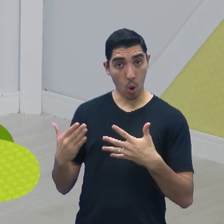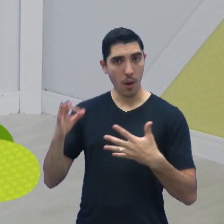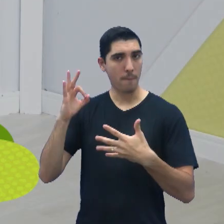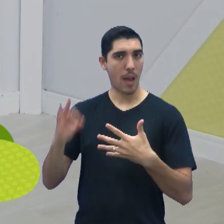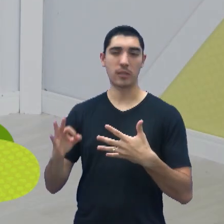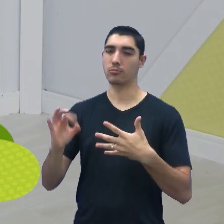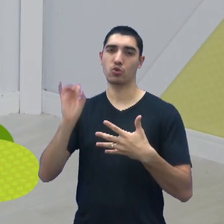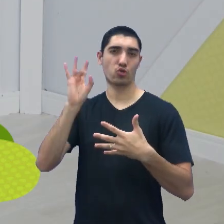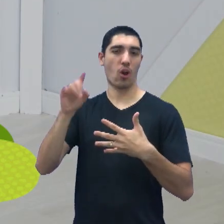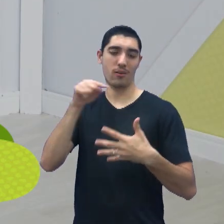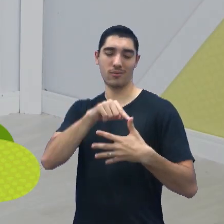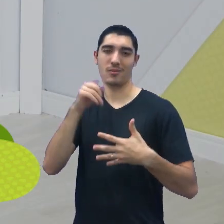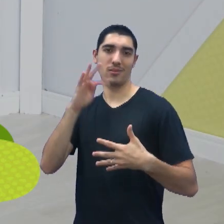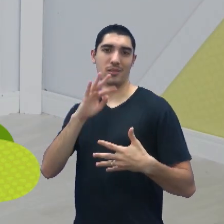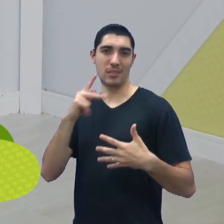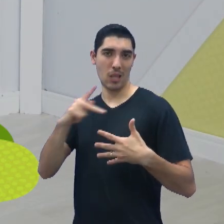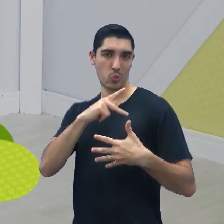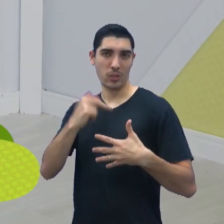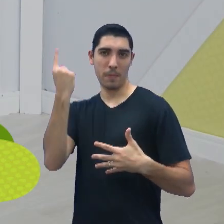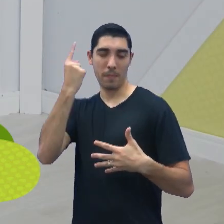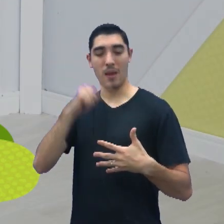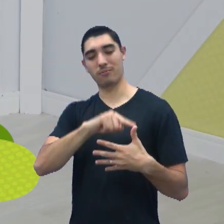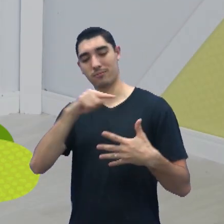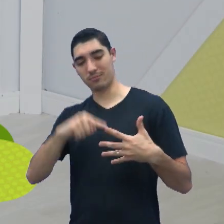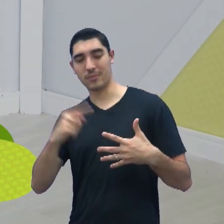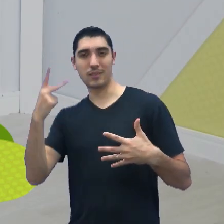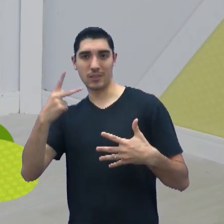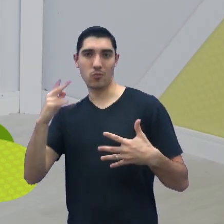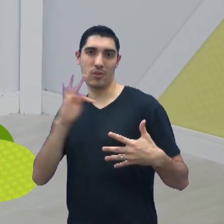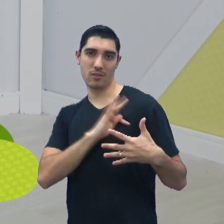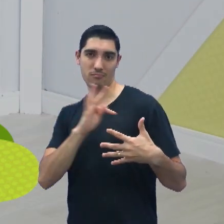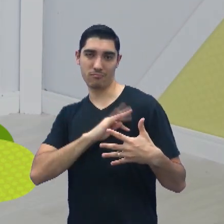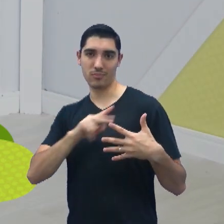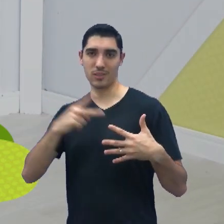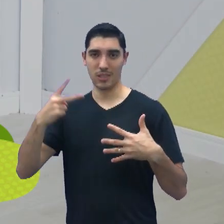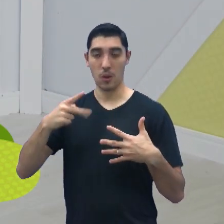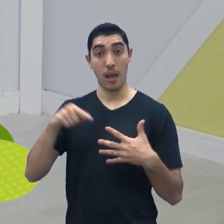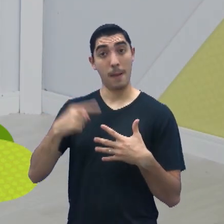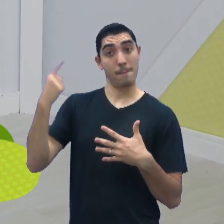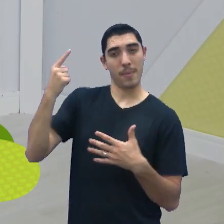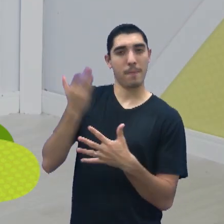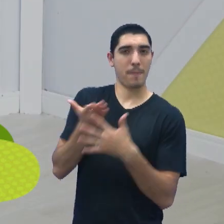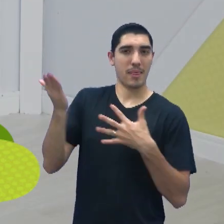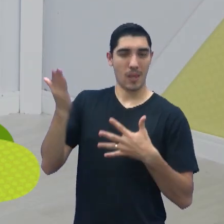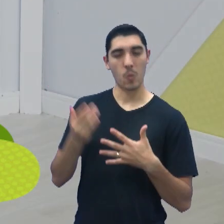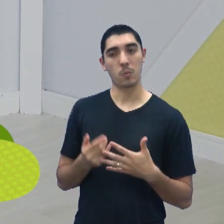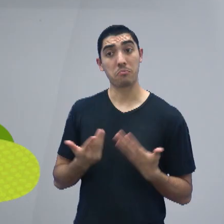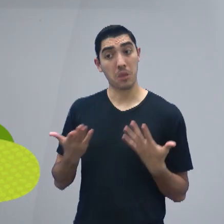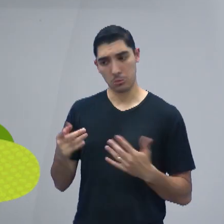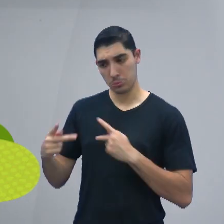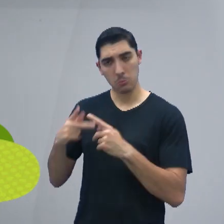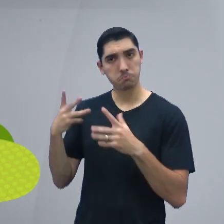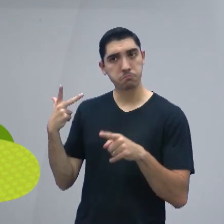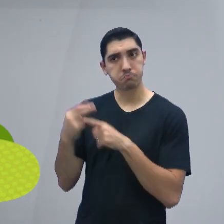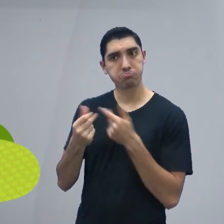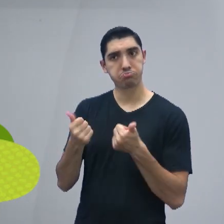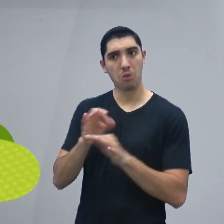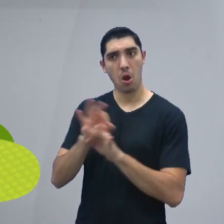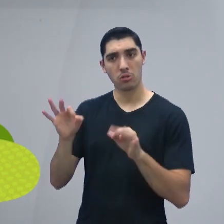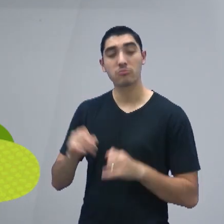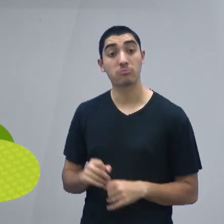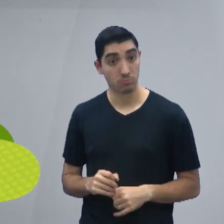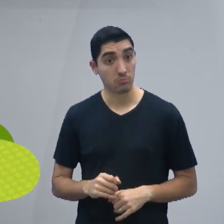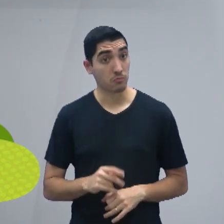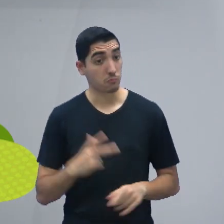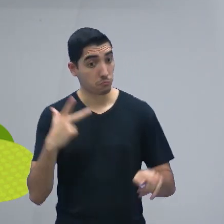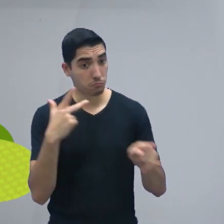Campeonato Paulista, mantém o 100% de aproveitamento. O Taboão conhece a sua primeira derrota. Bela vitória do São José, hein, Paulito? Baita vitória, ainda mais